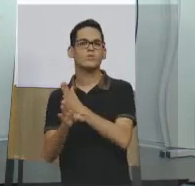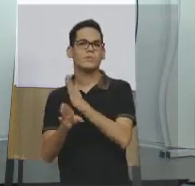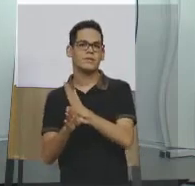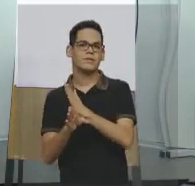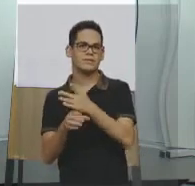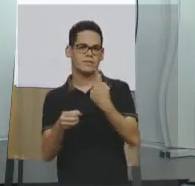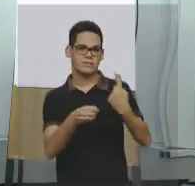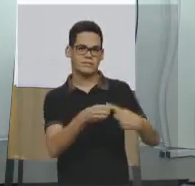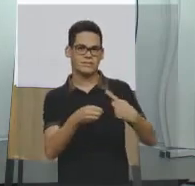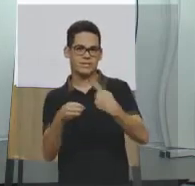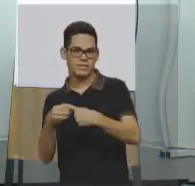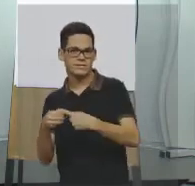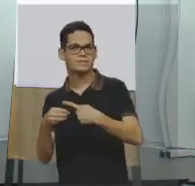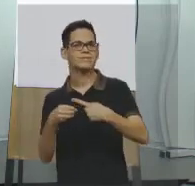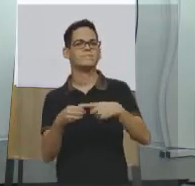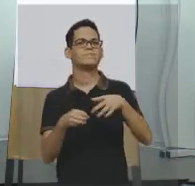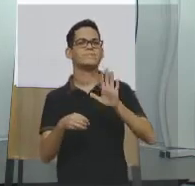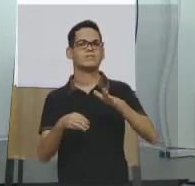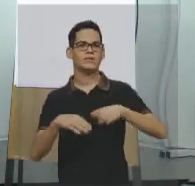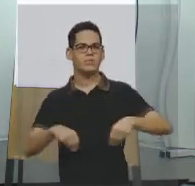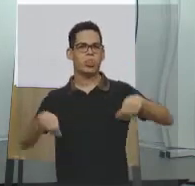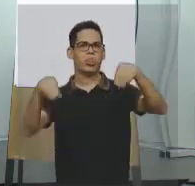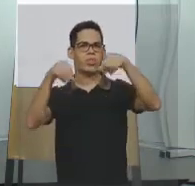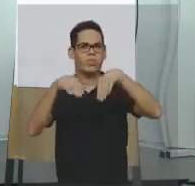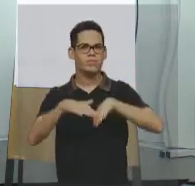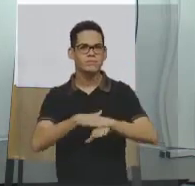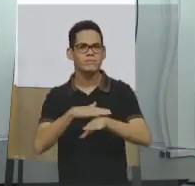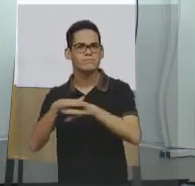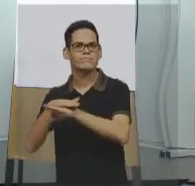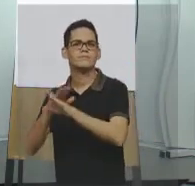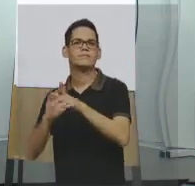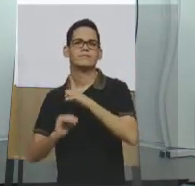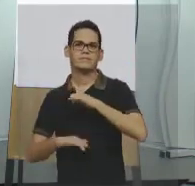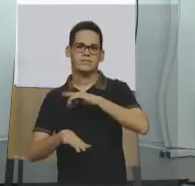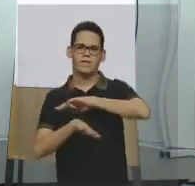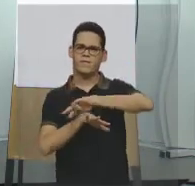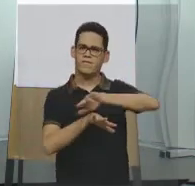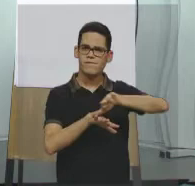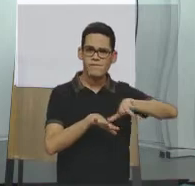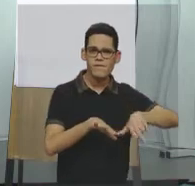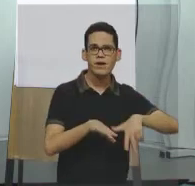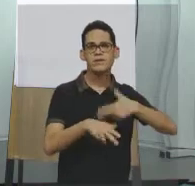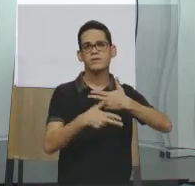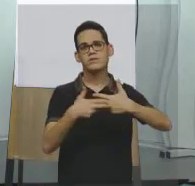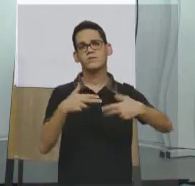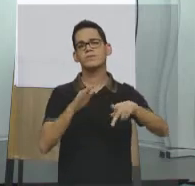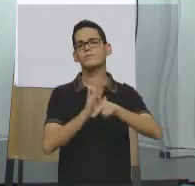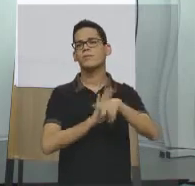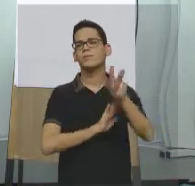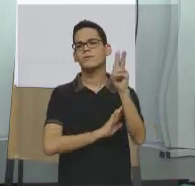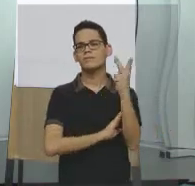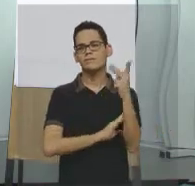e Herculano também fez com que descobríssemos vários artefatos históricos também.